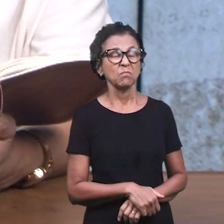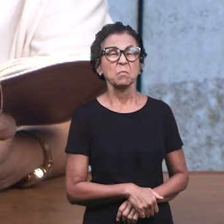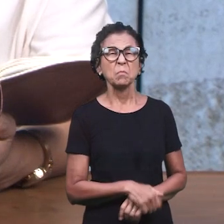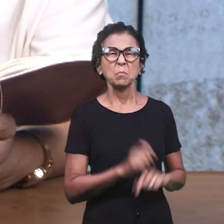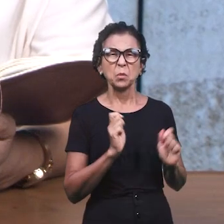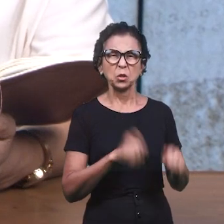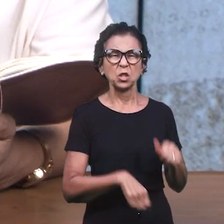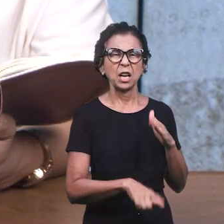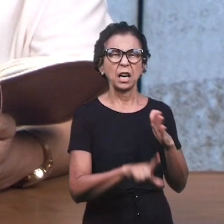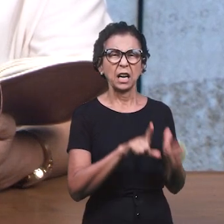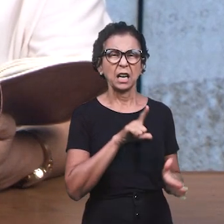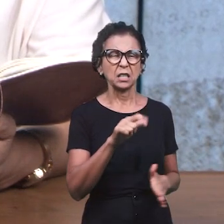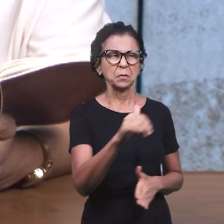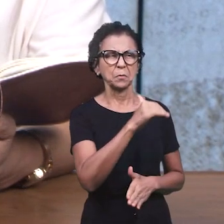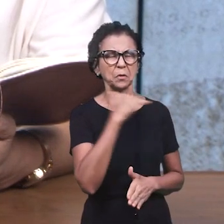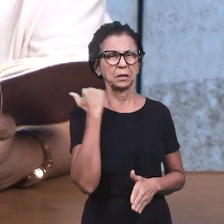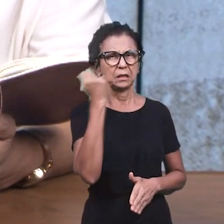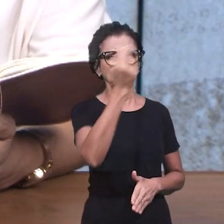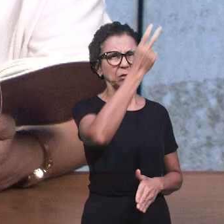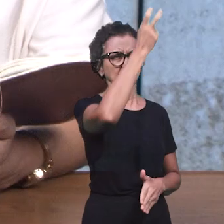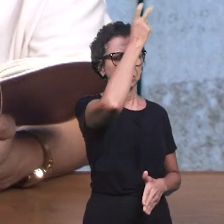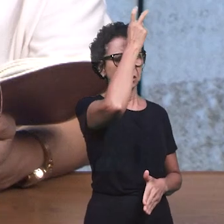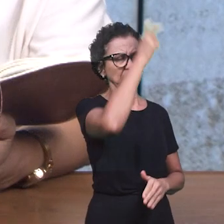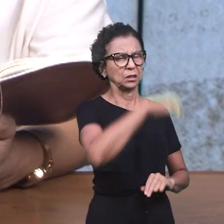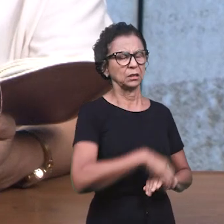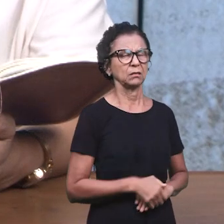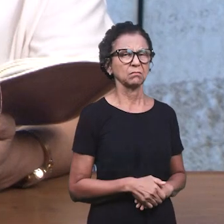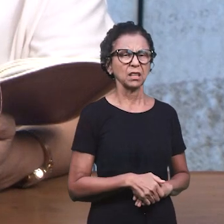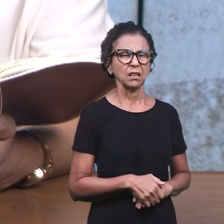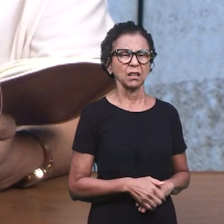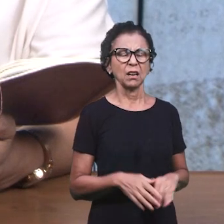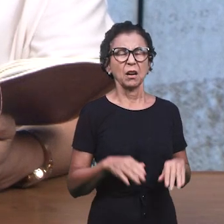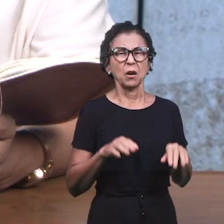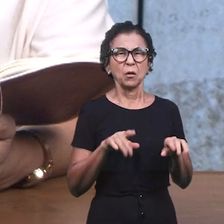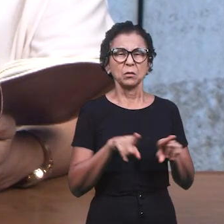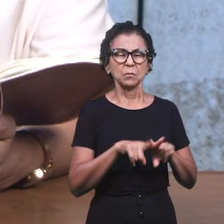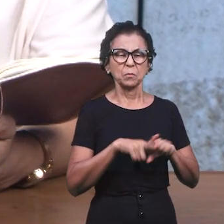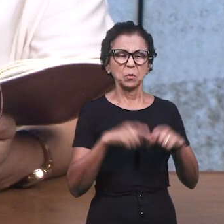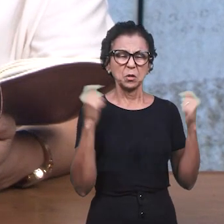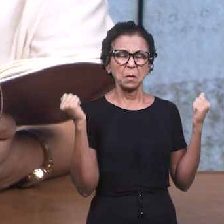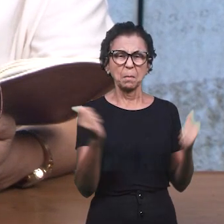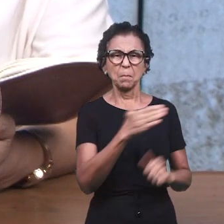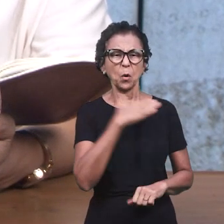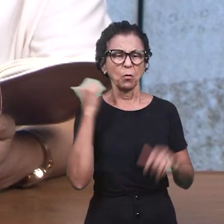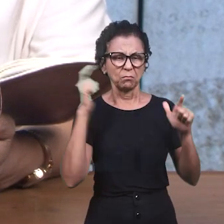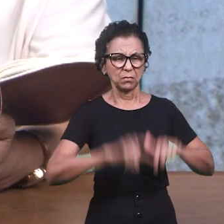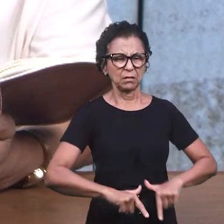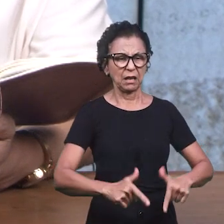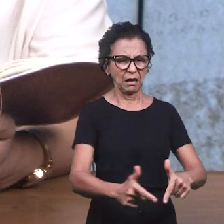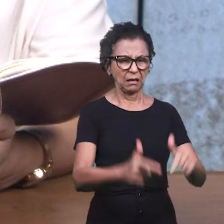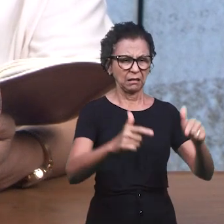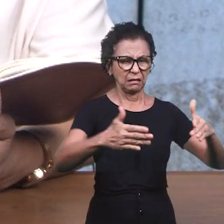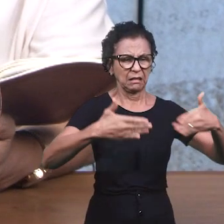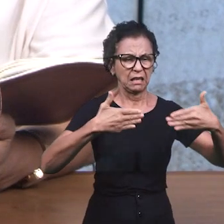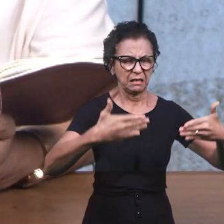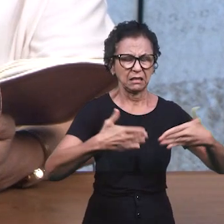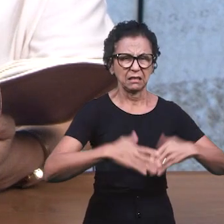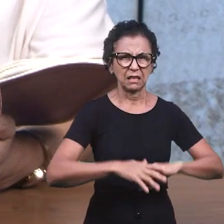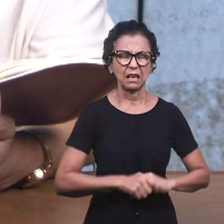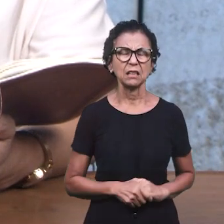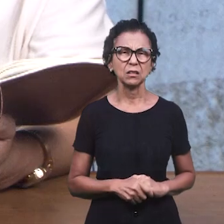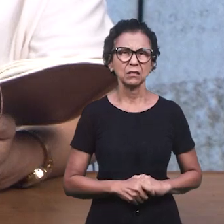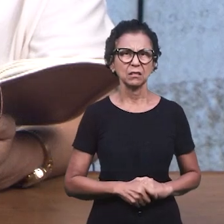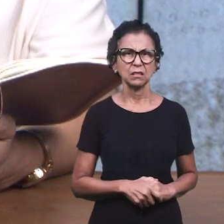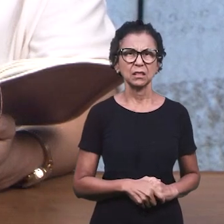ou se morrêramos nesse deserto. Por que nos traz o Senhor a esta terra